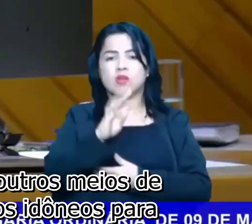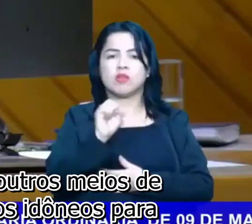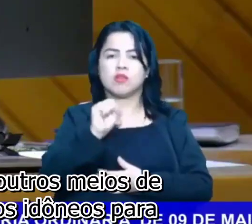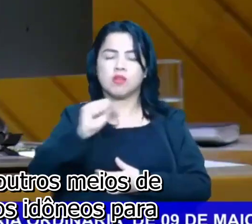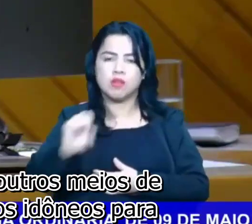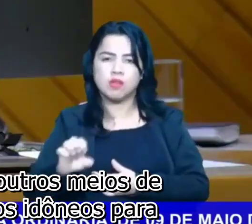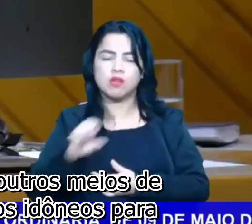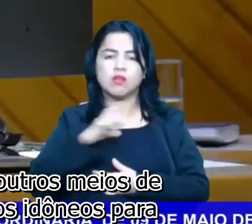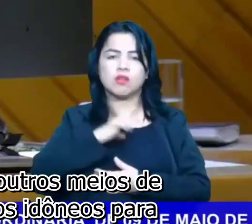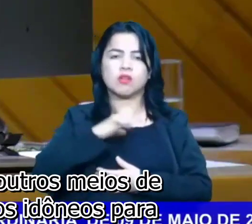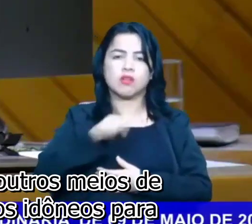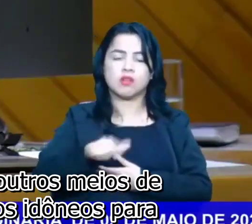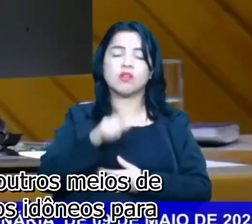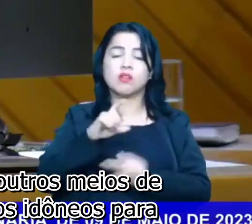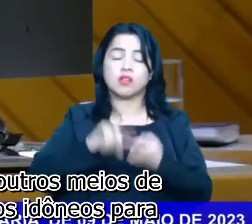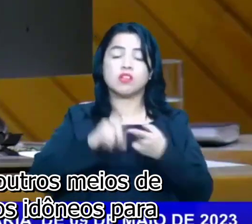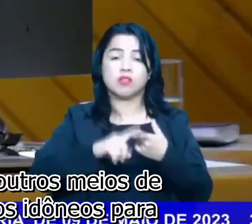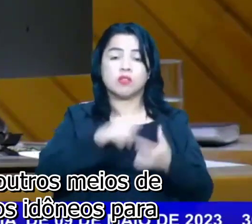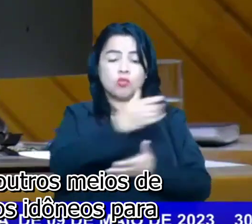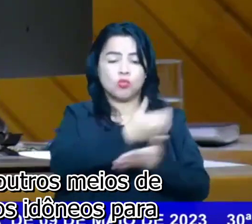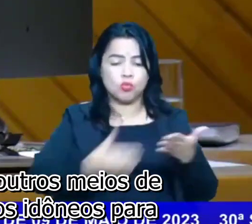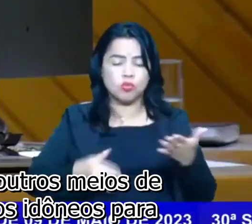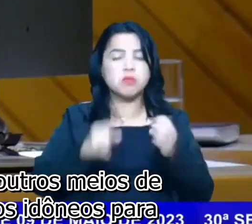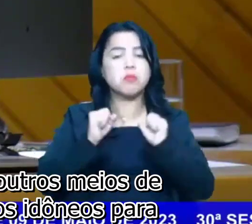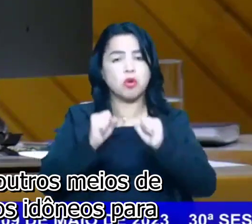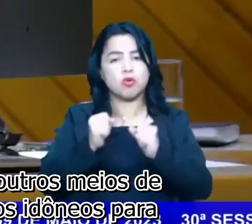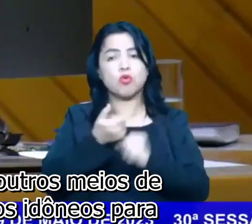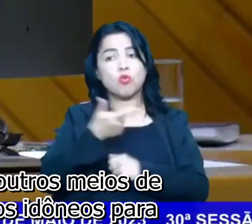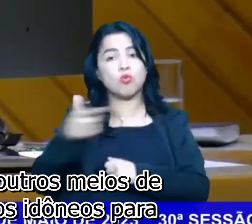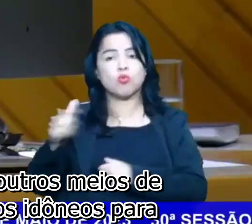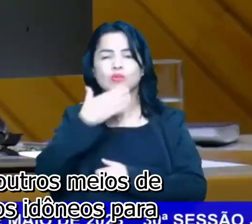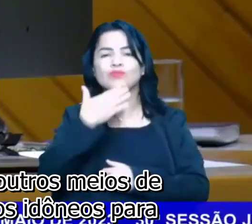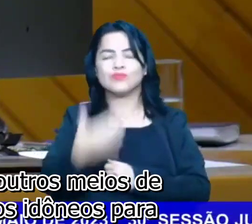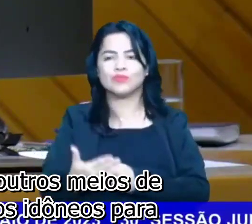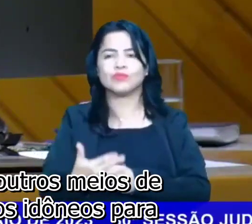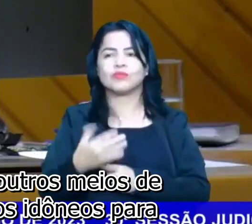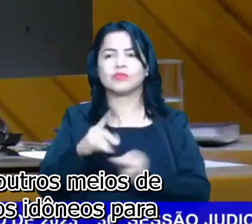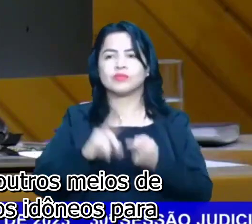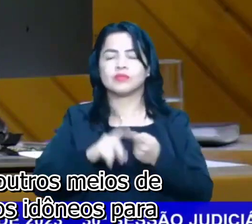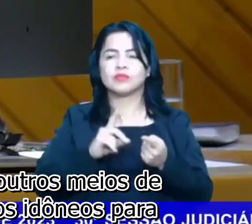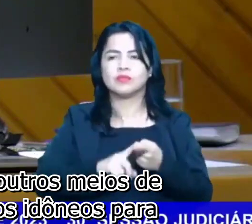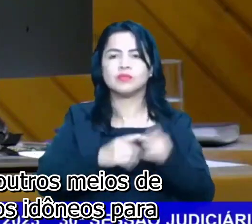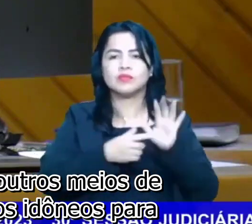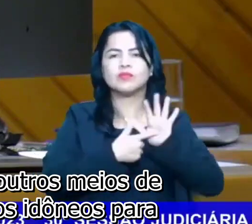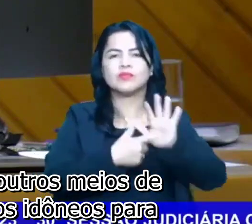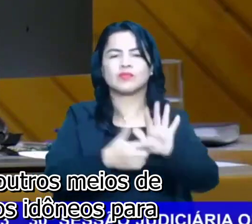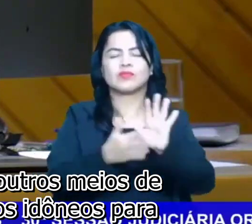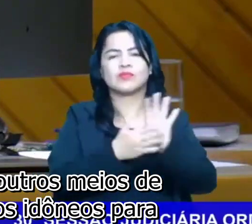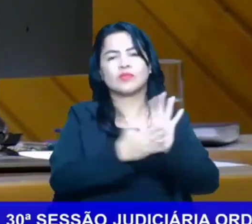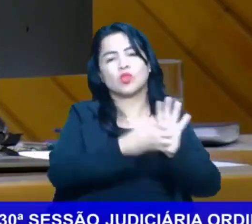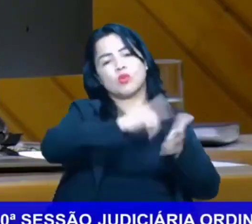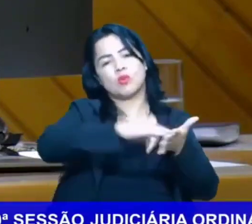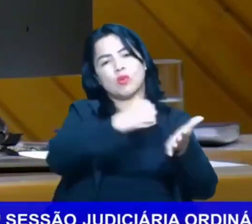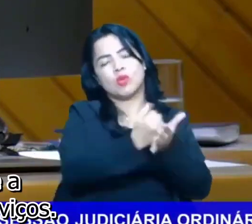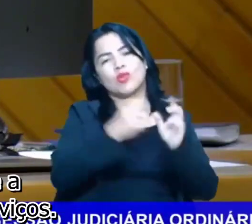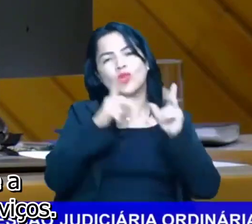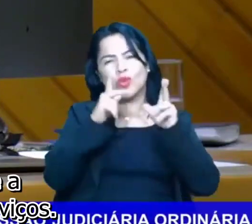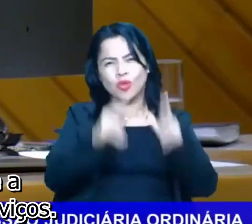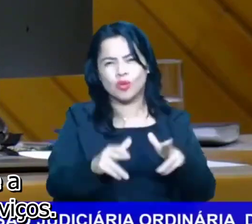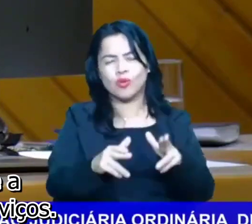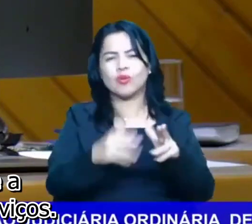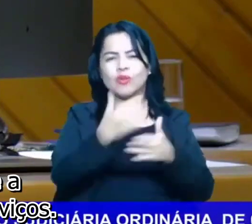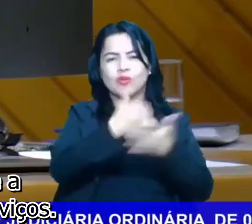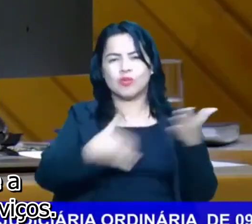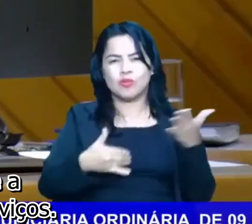sentido de que, para além do documento fiscal, são admissíveis outros meios de provas, tal qual a apresentação de outros documentos idôneos para